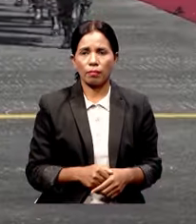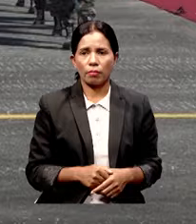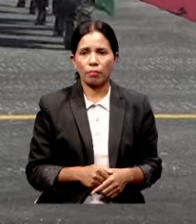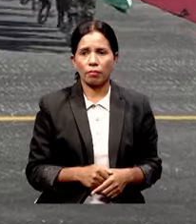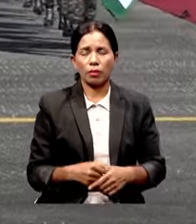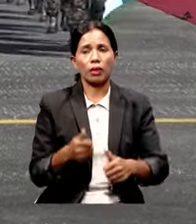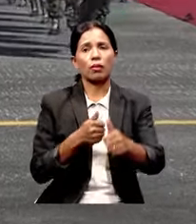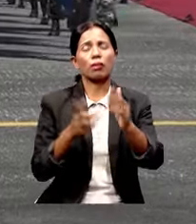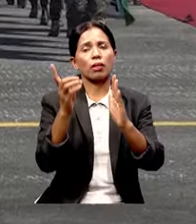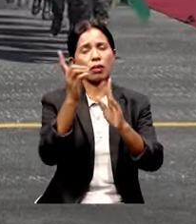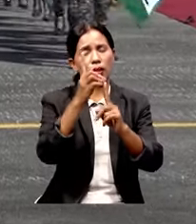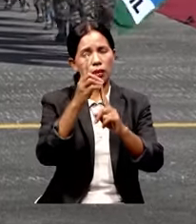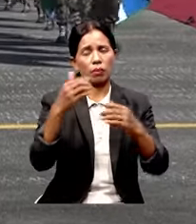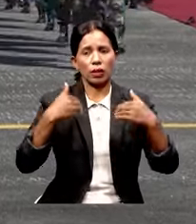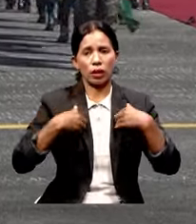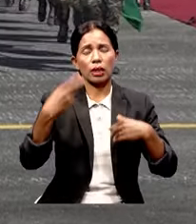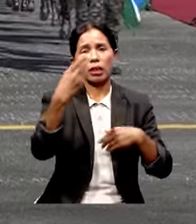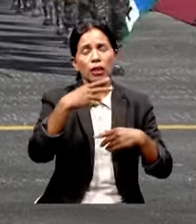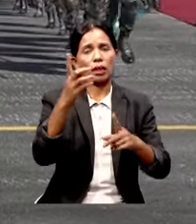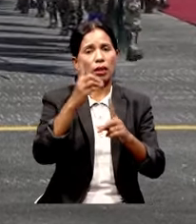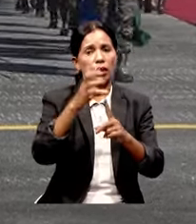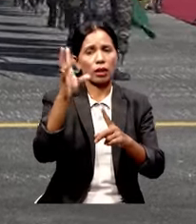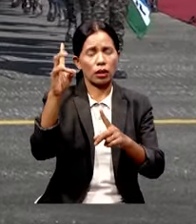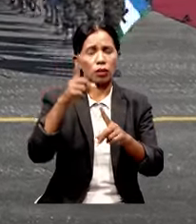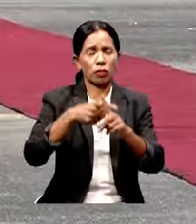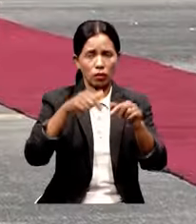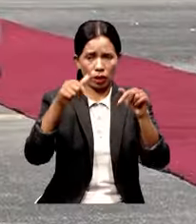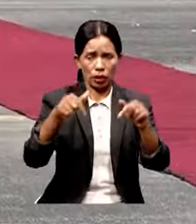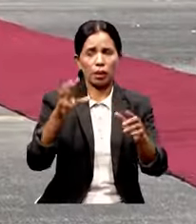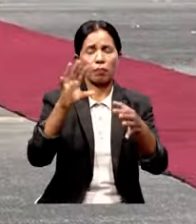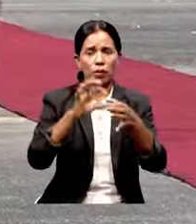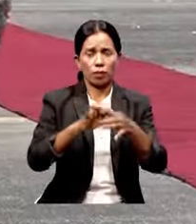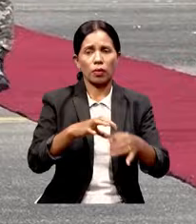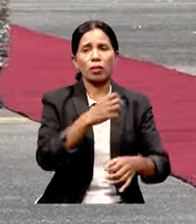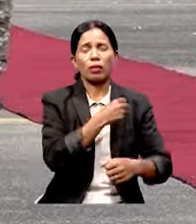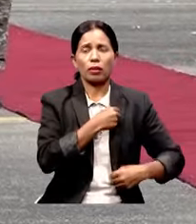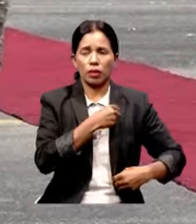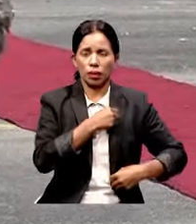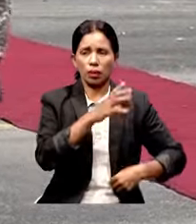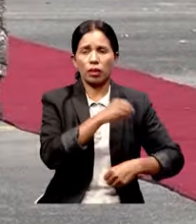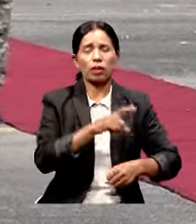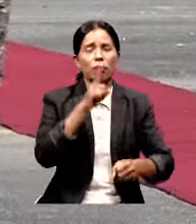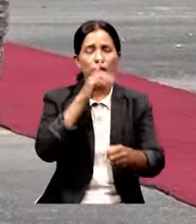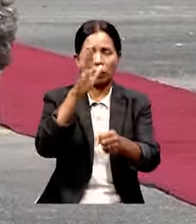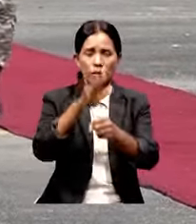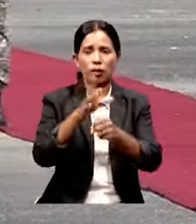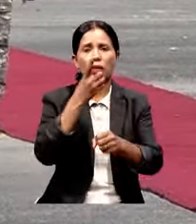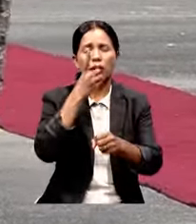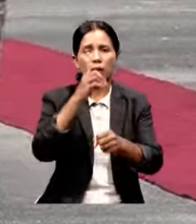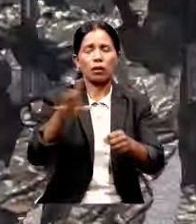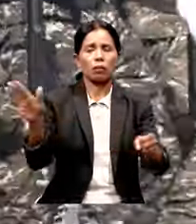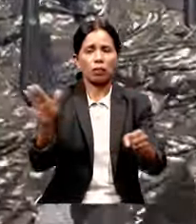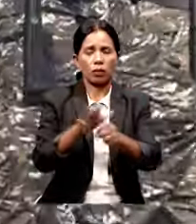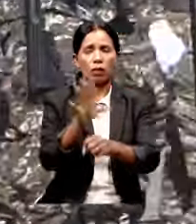Tu ir data ne beija quinta lorong hitu fulang ne, membro Valentil Forza Defesa Timor Leste, se halo juramento ka deklarasaun komprimisi wa